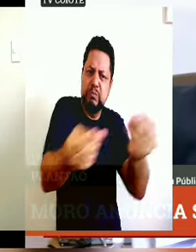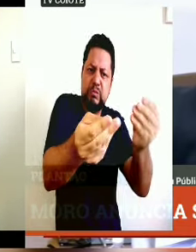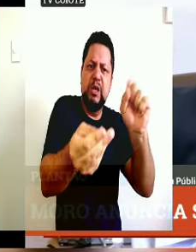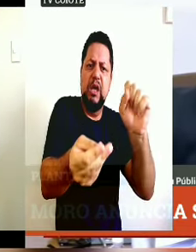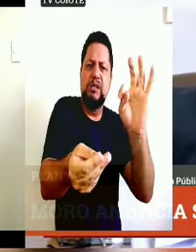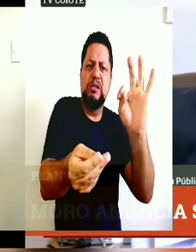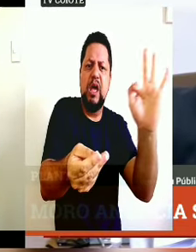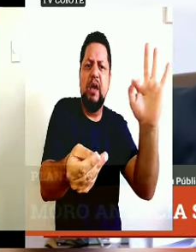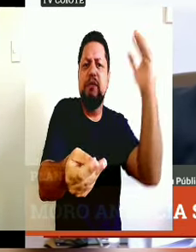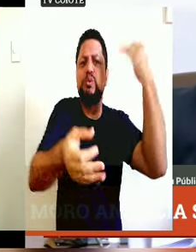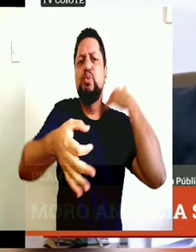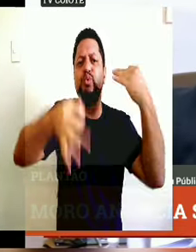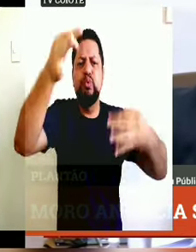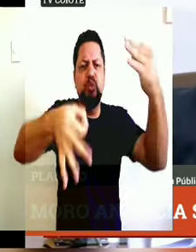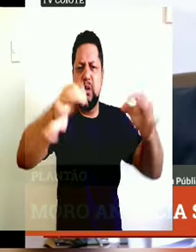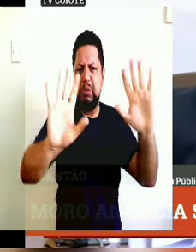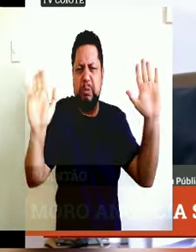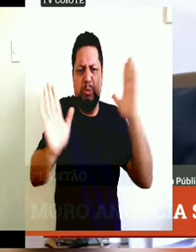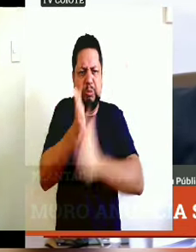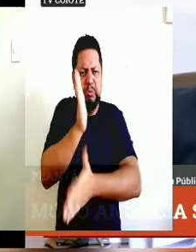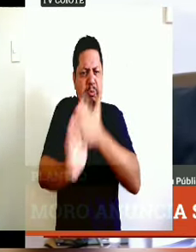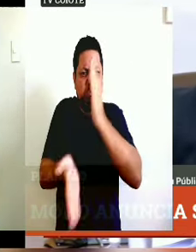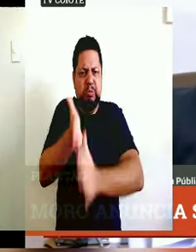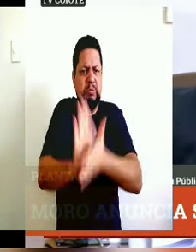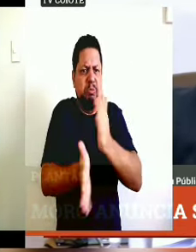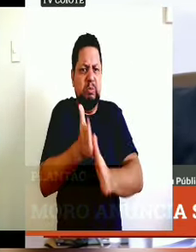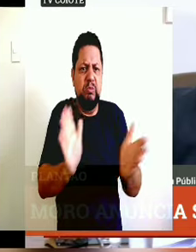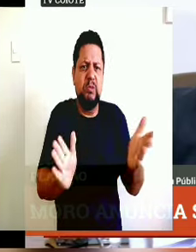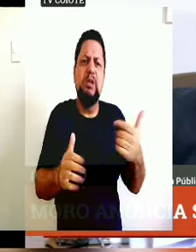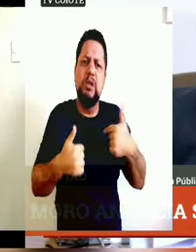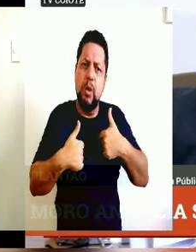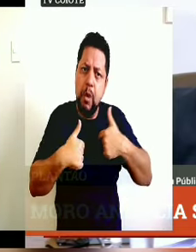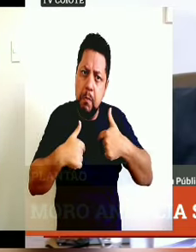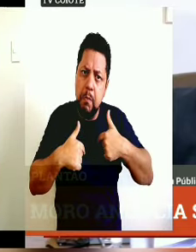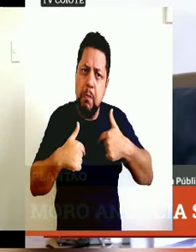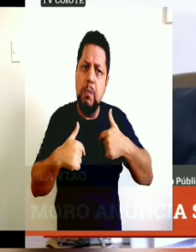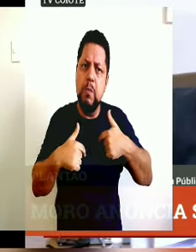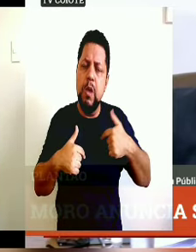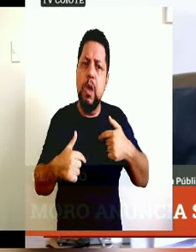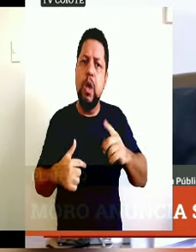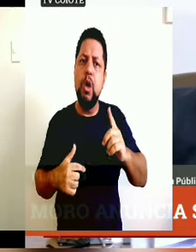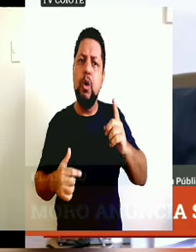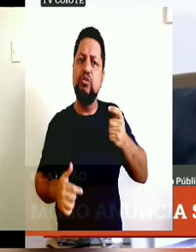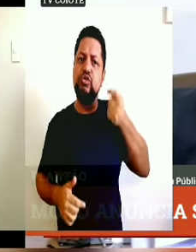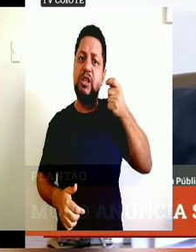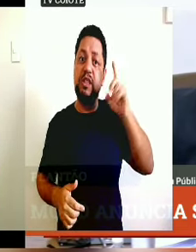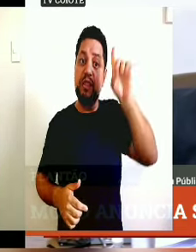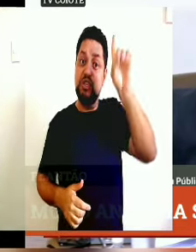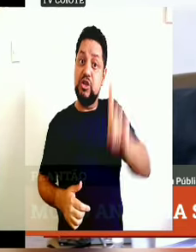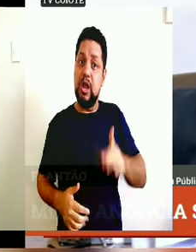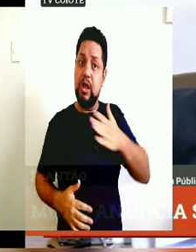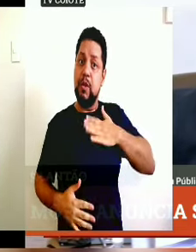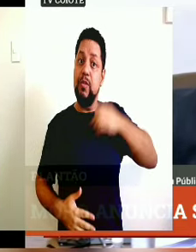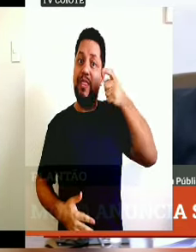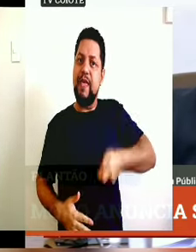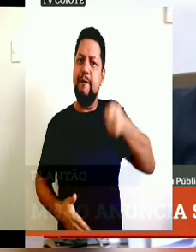Enfim, eu, né, sinto que eu tenho o dever de tentar proteger a instituição, a Polícia Federal.